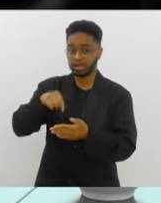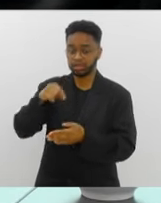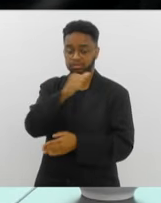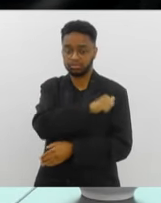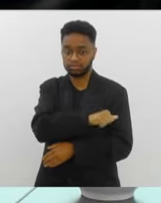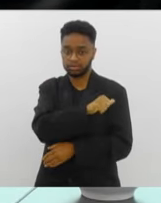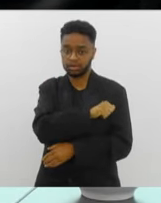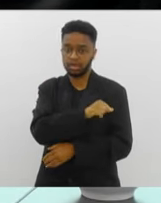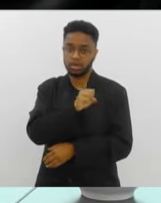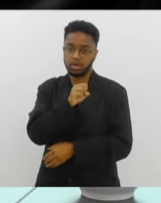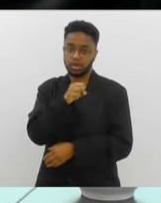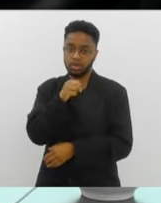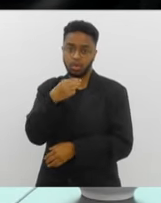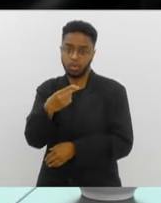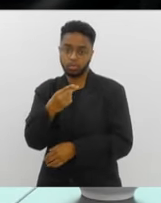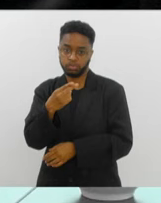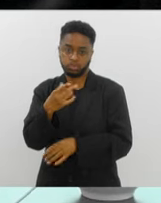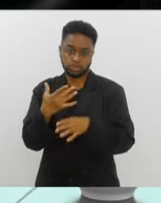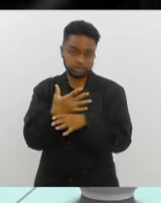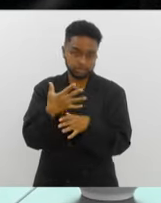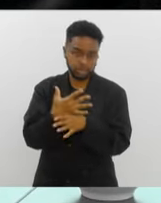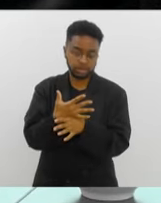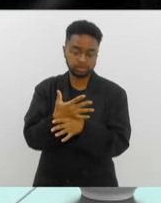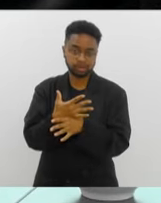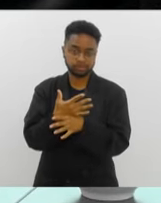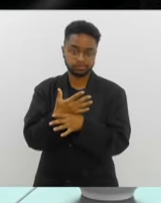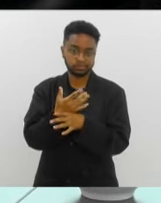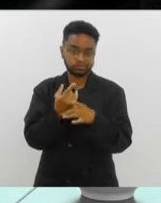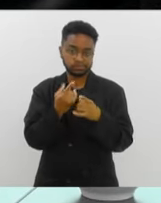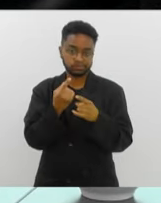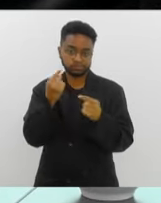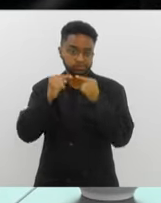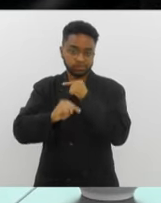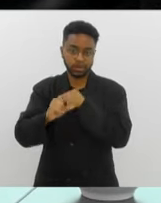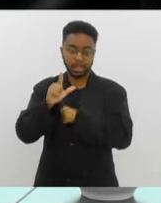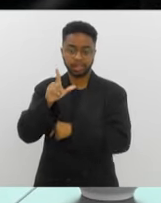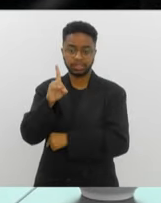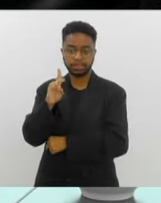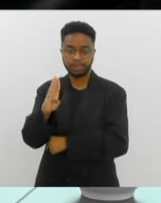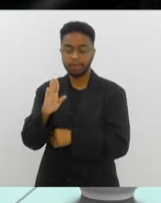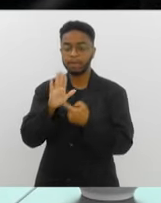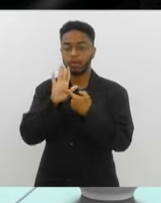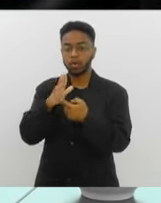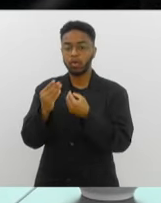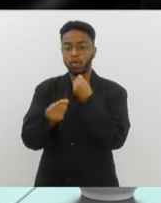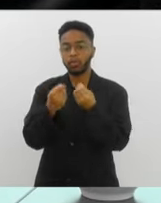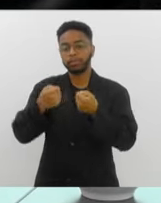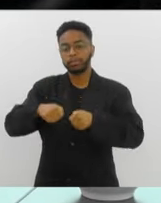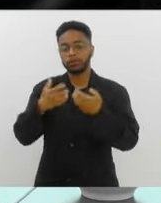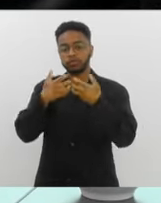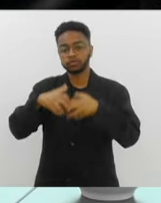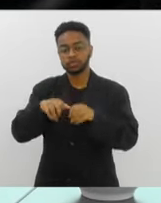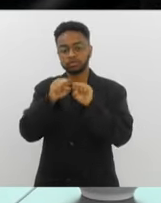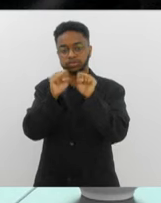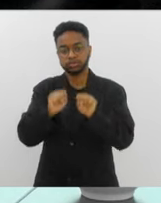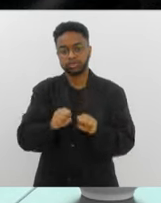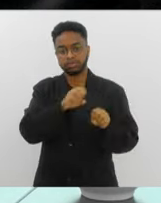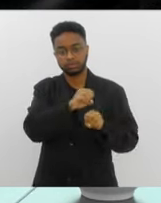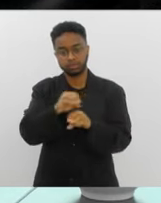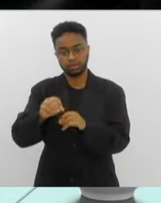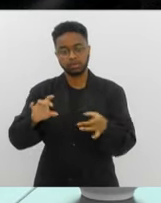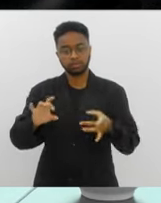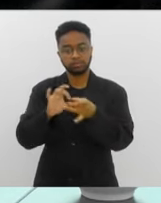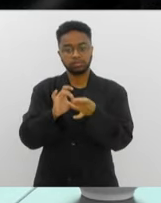municipal contraria a LDB, que muito claramente estabelece como deve funcionar o sistema de ensino através